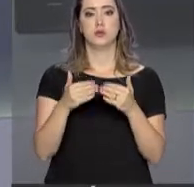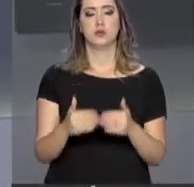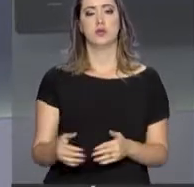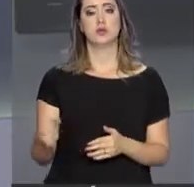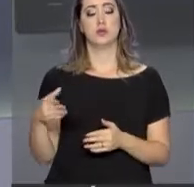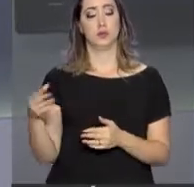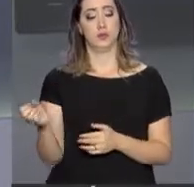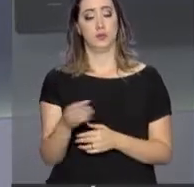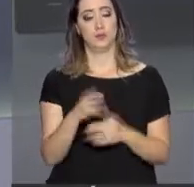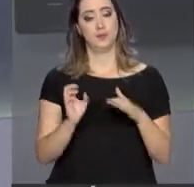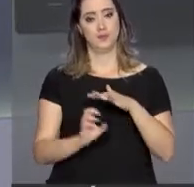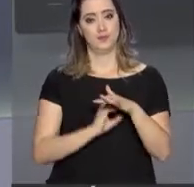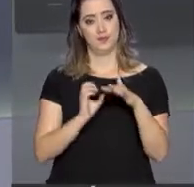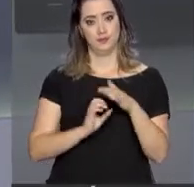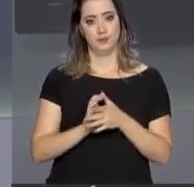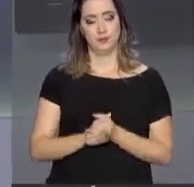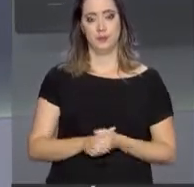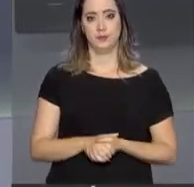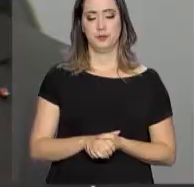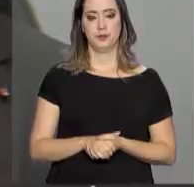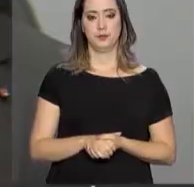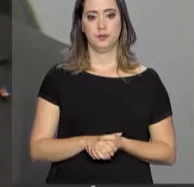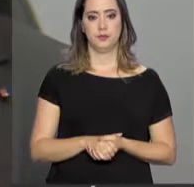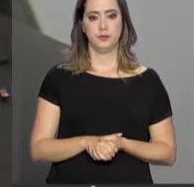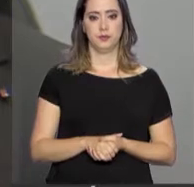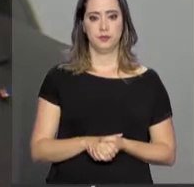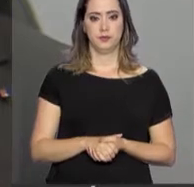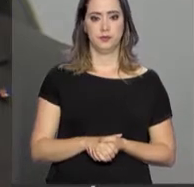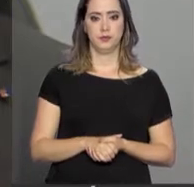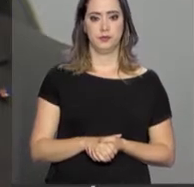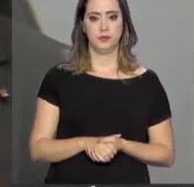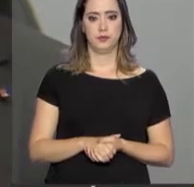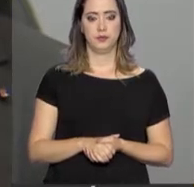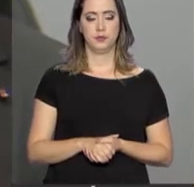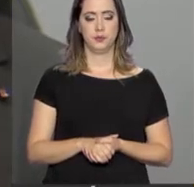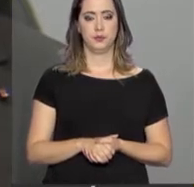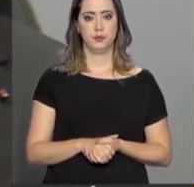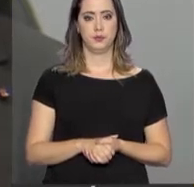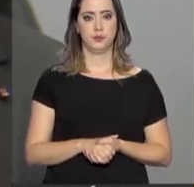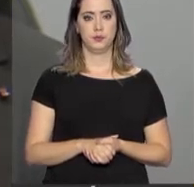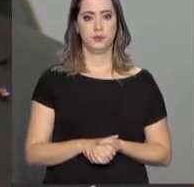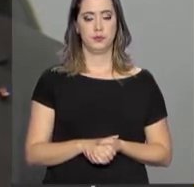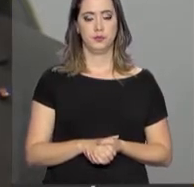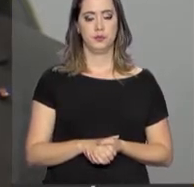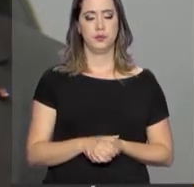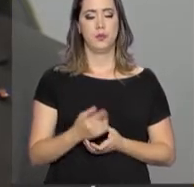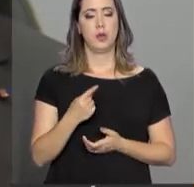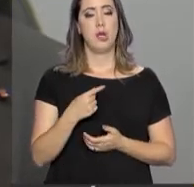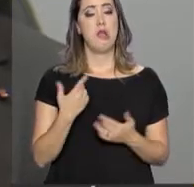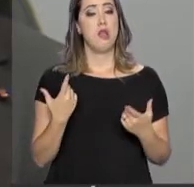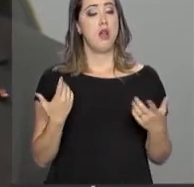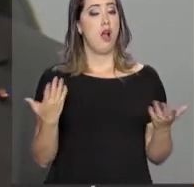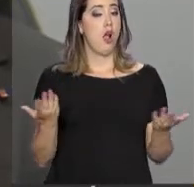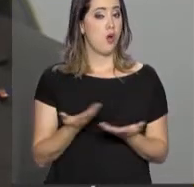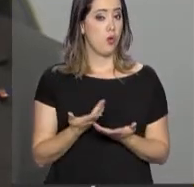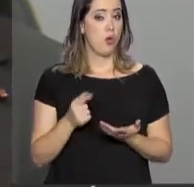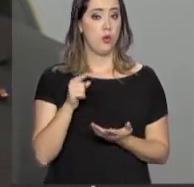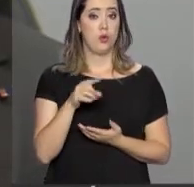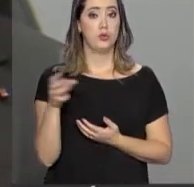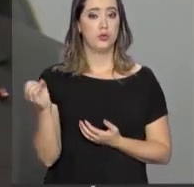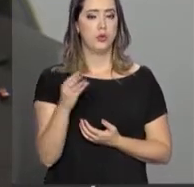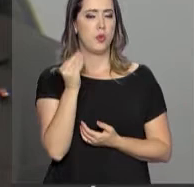presentes nos novos negócios esse novo ambiente de experimentações de